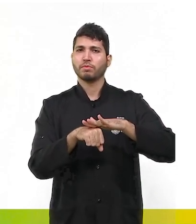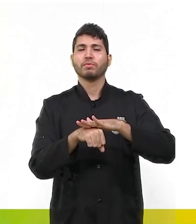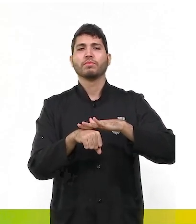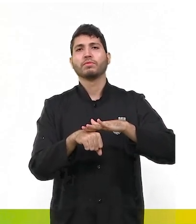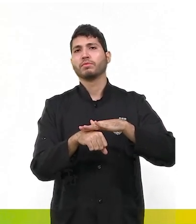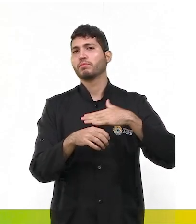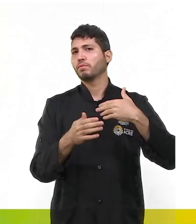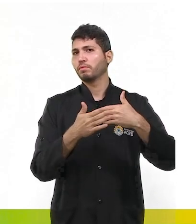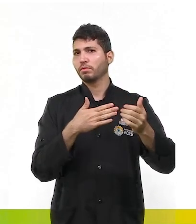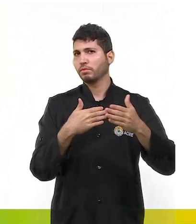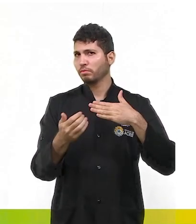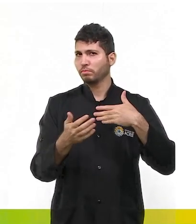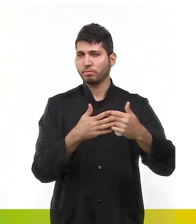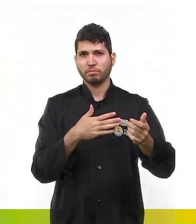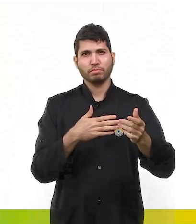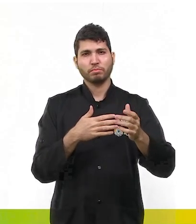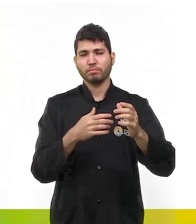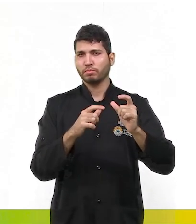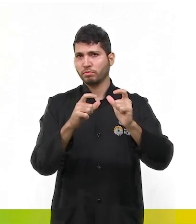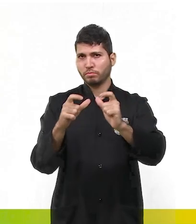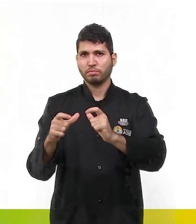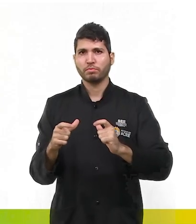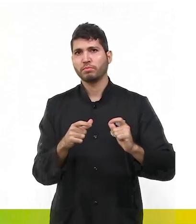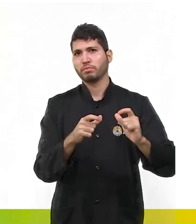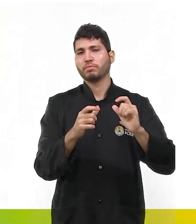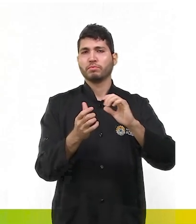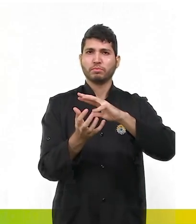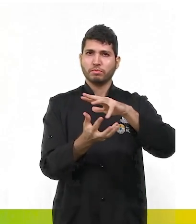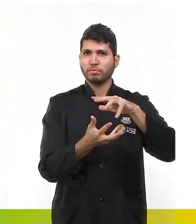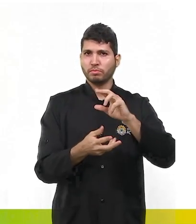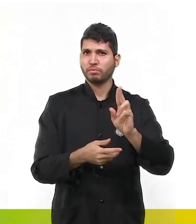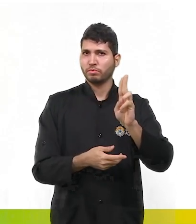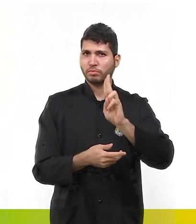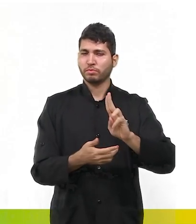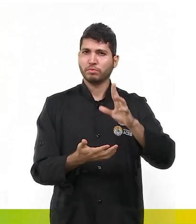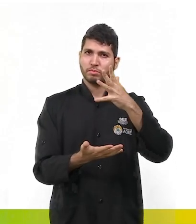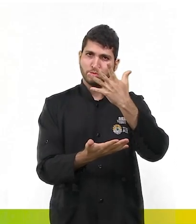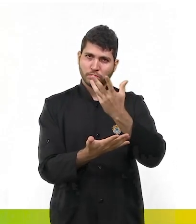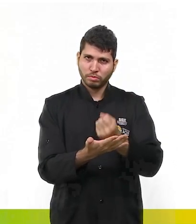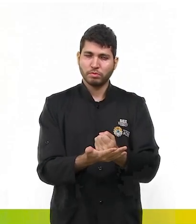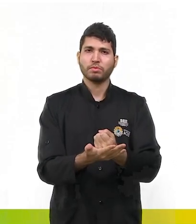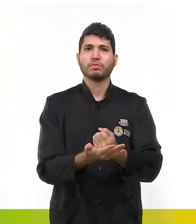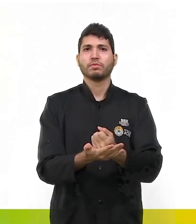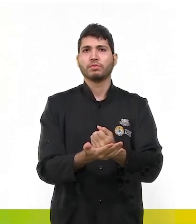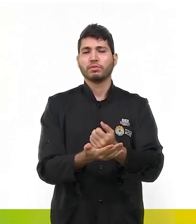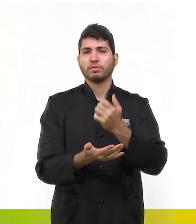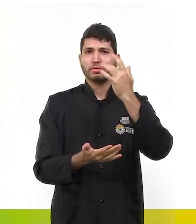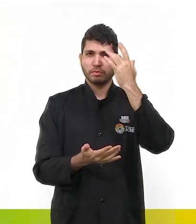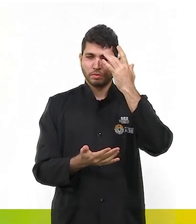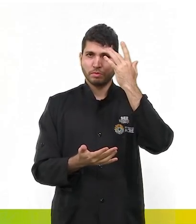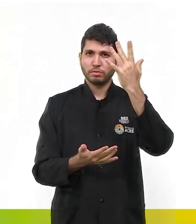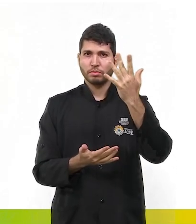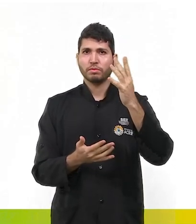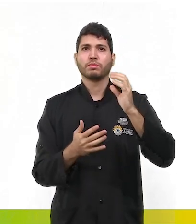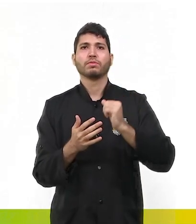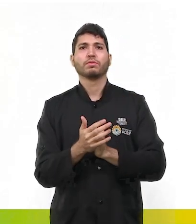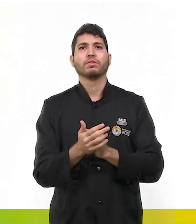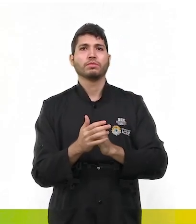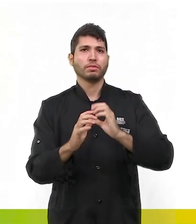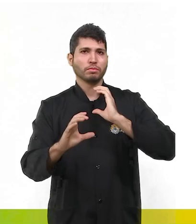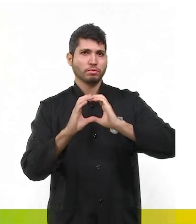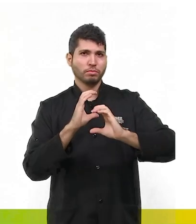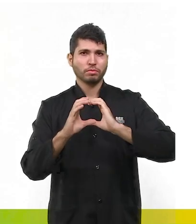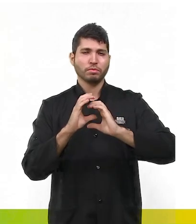mundo através das redes sociais, através dos aplicativos aí de comunicação, que facilita justamente essa correspondência,